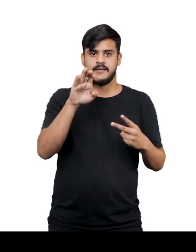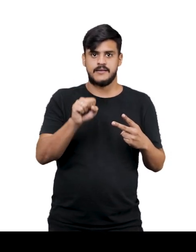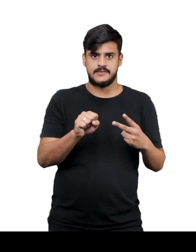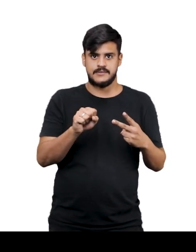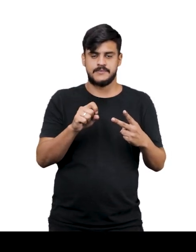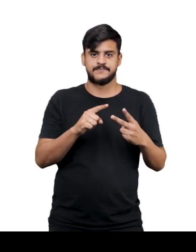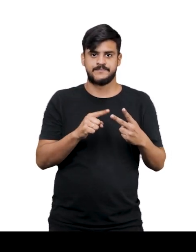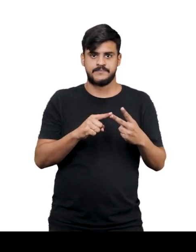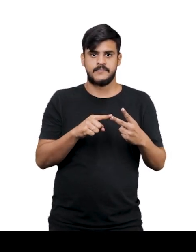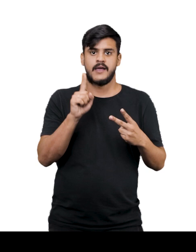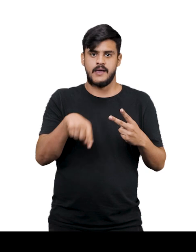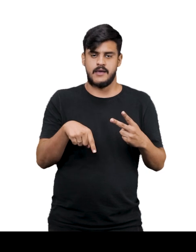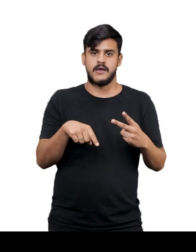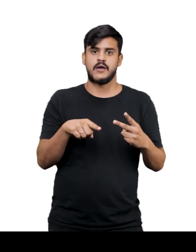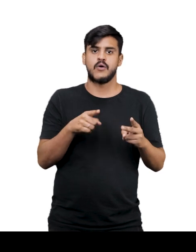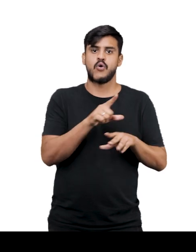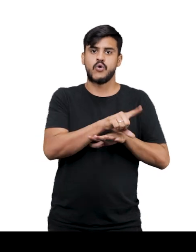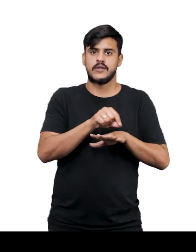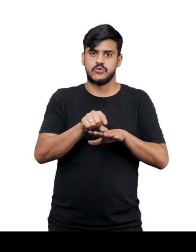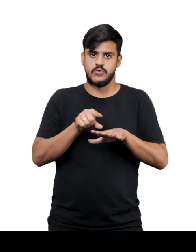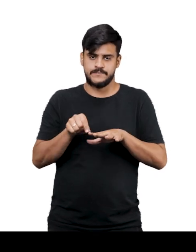como conservadores-chefes.